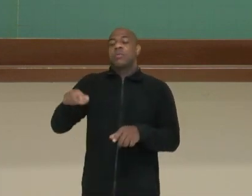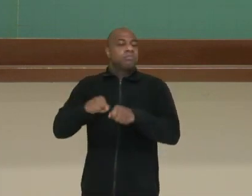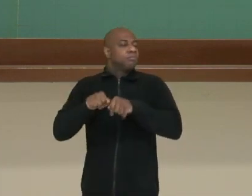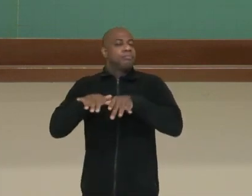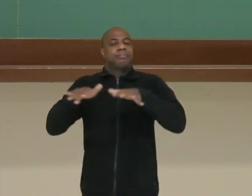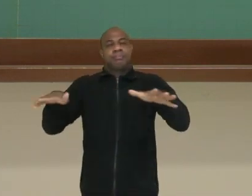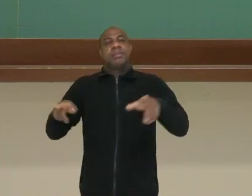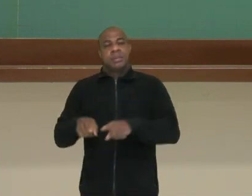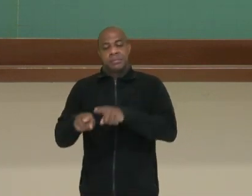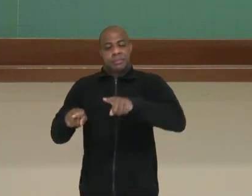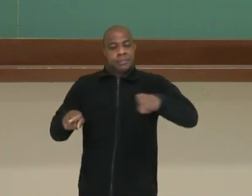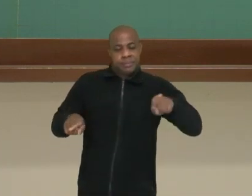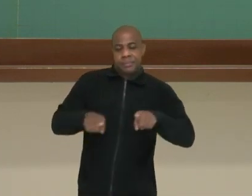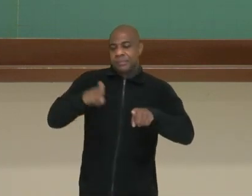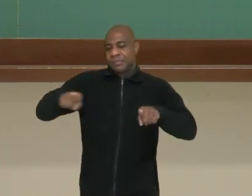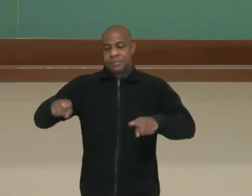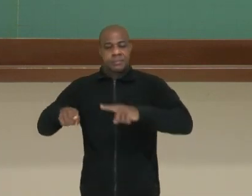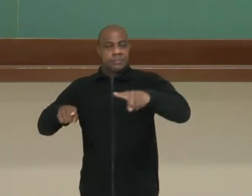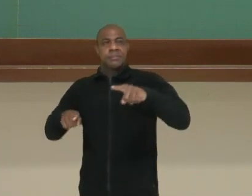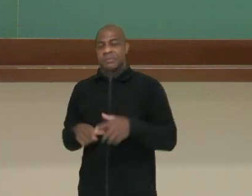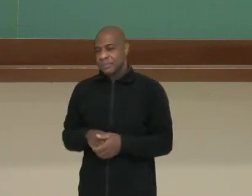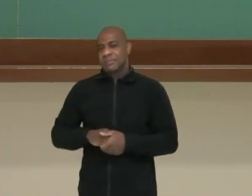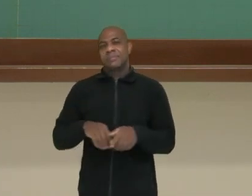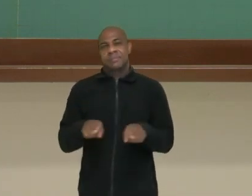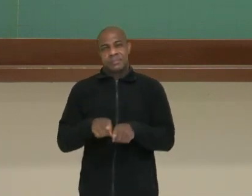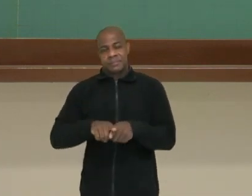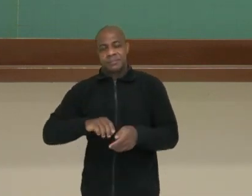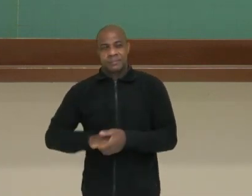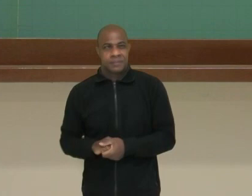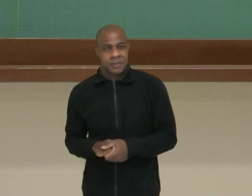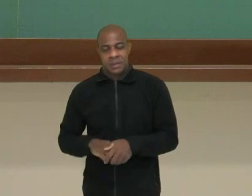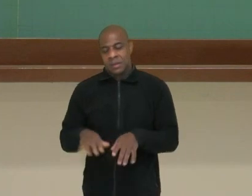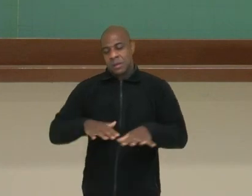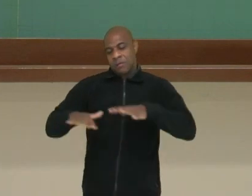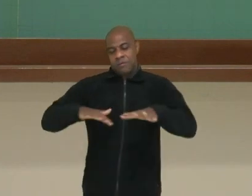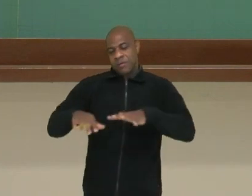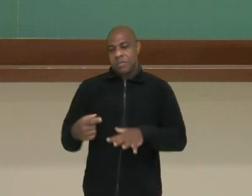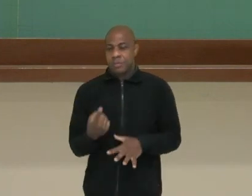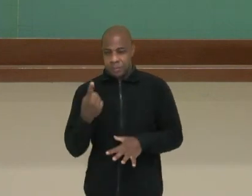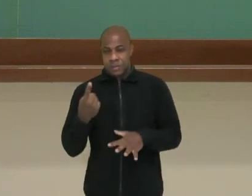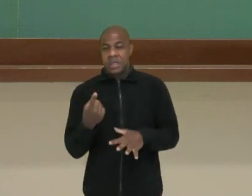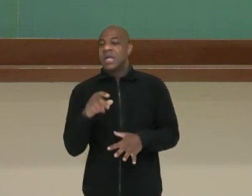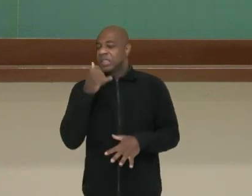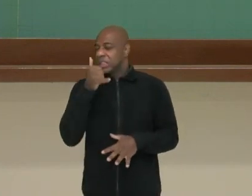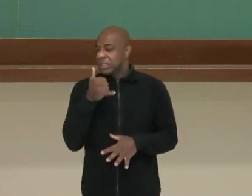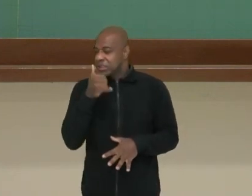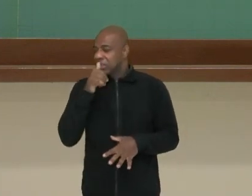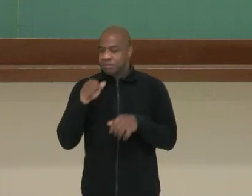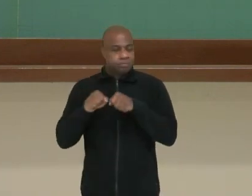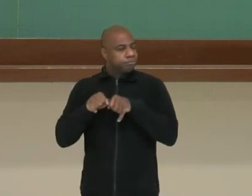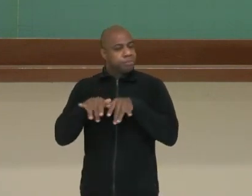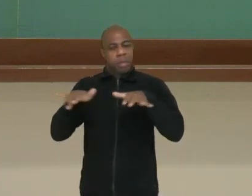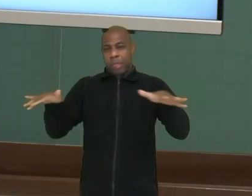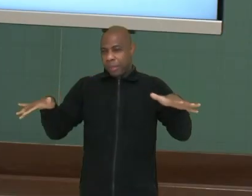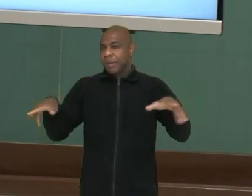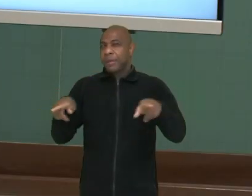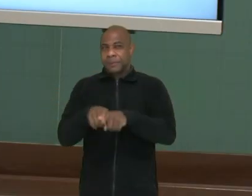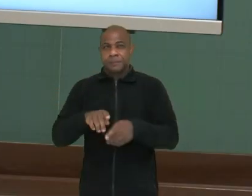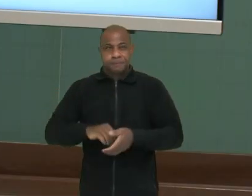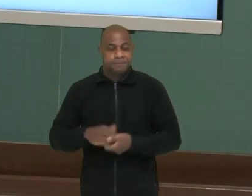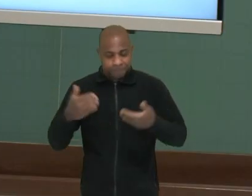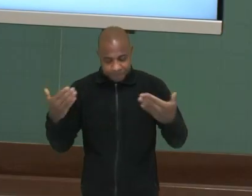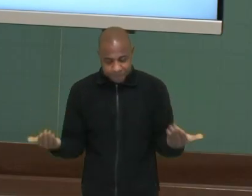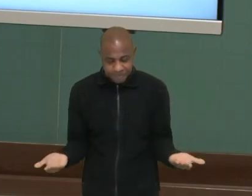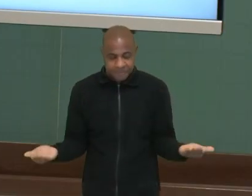uma característica da onda transversal. A fonte vibra numa direção e a energia se propaga para outras direções. E é claro,